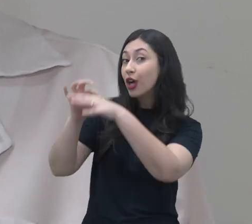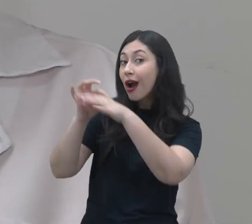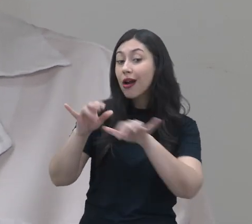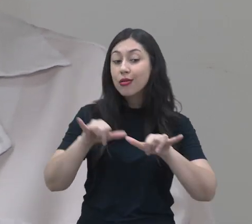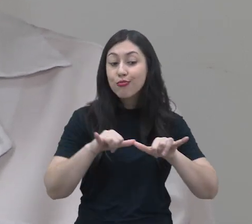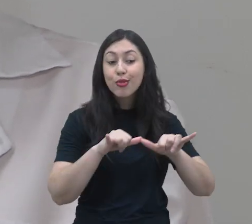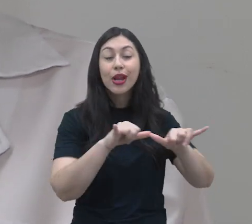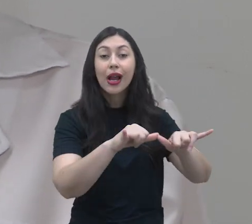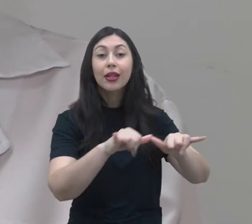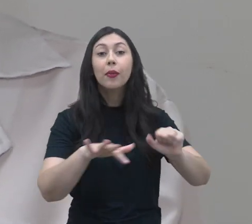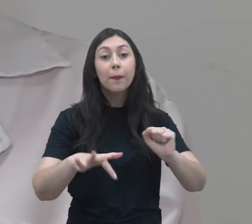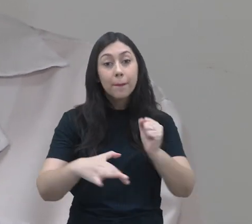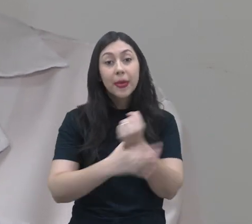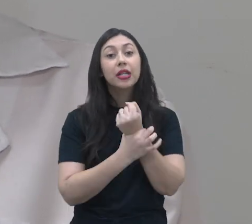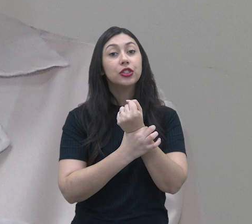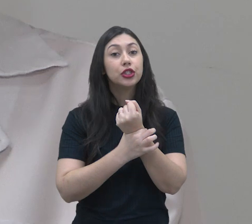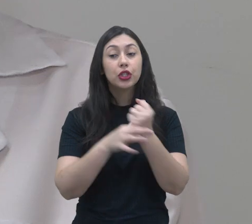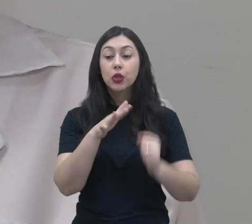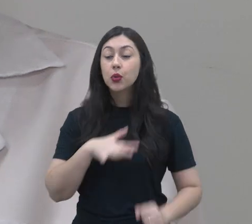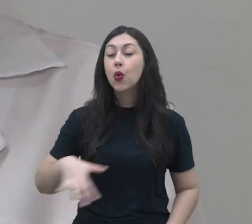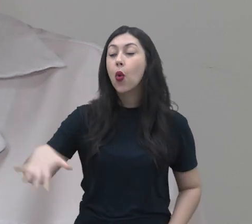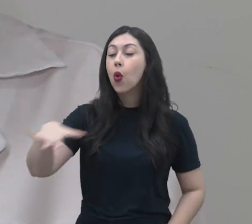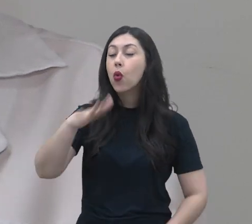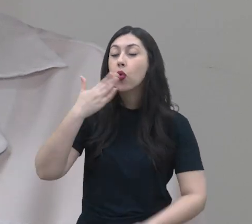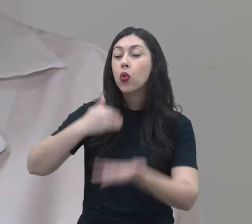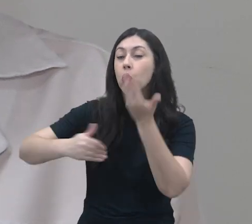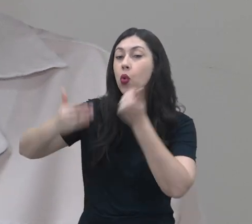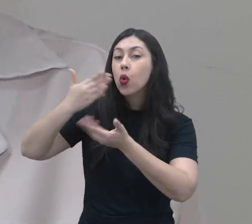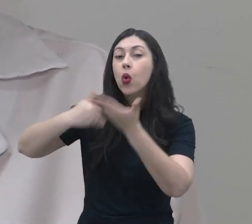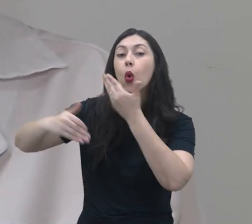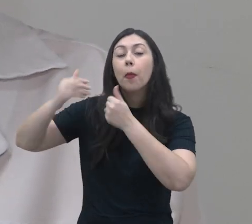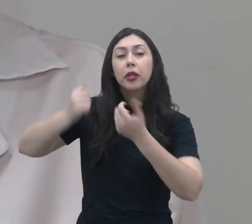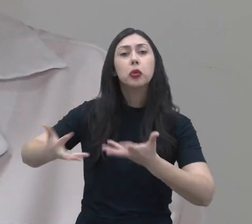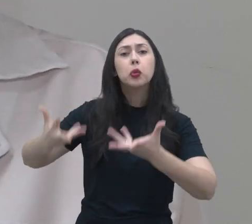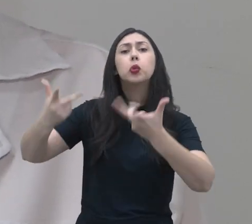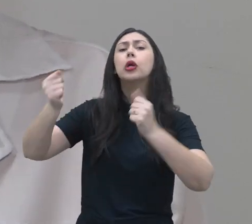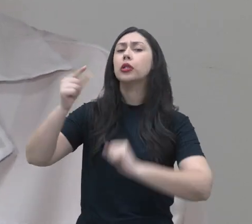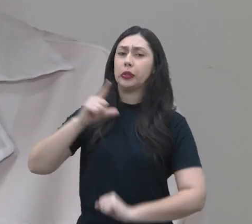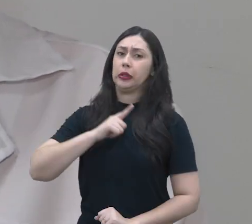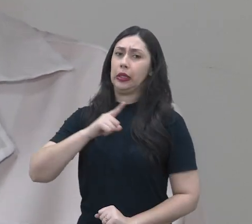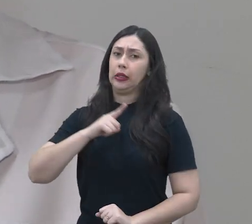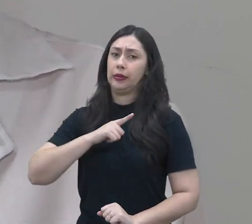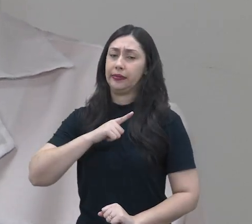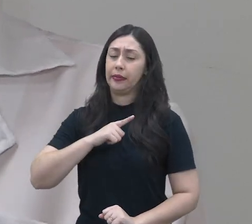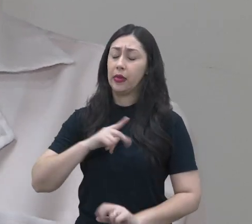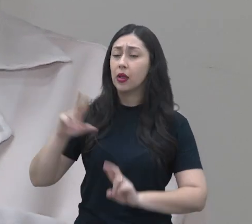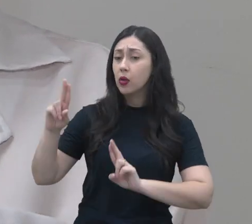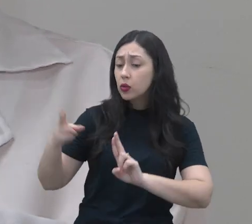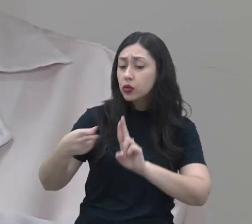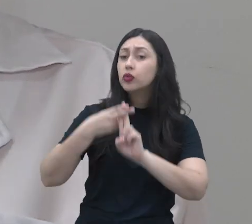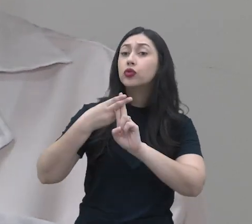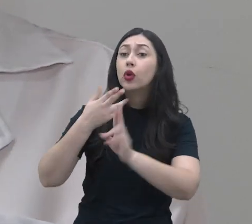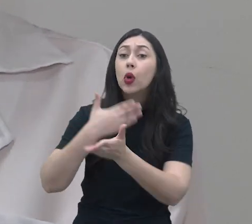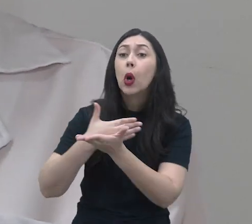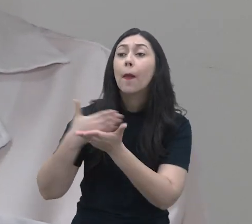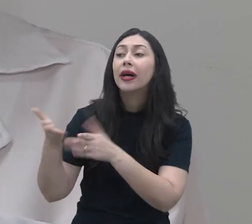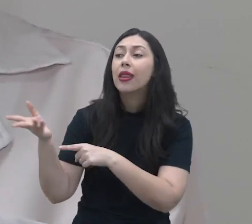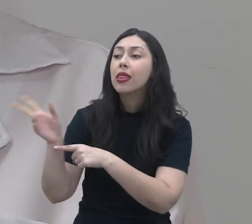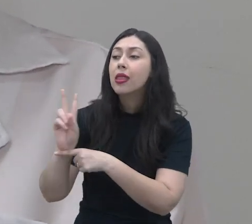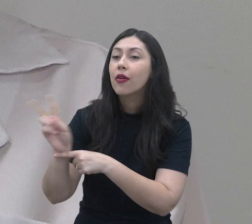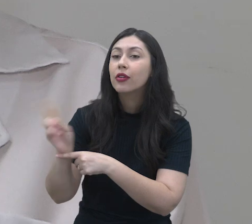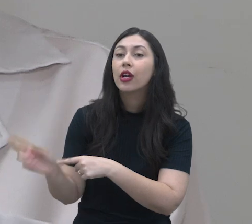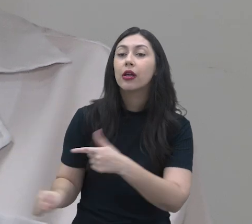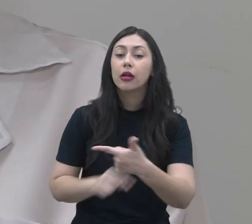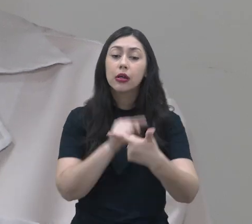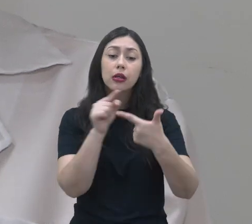uma garantia de que os alimentos e outros produtos que a gente consome sejam de qualidade. O SUS começa